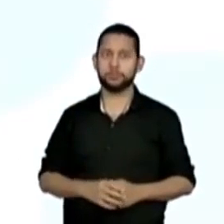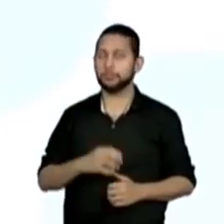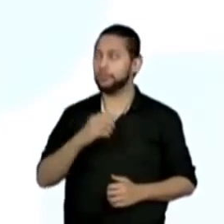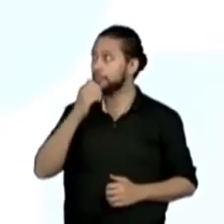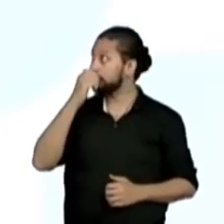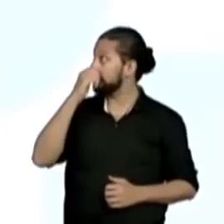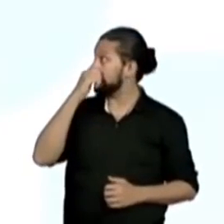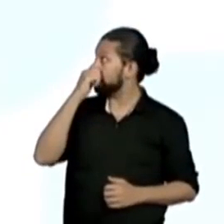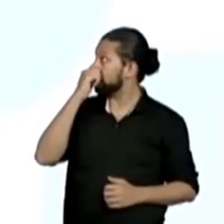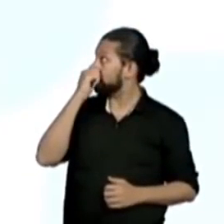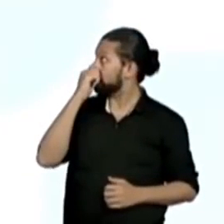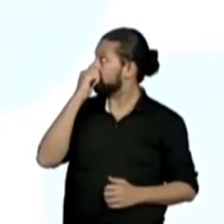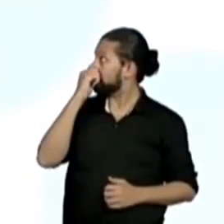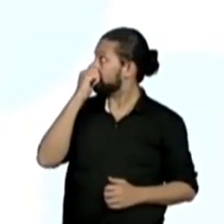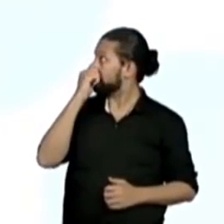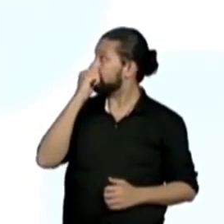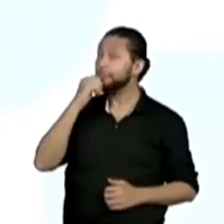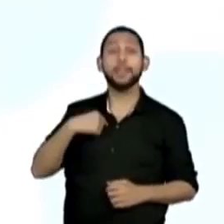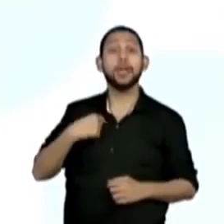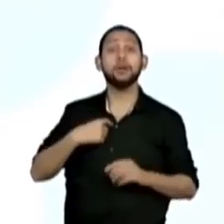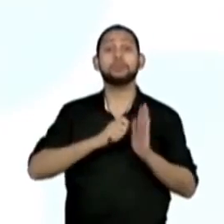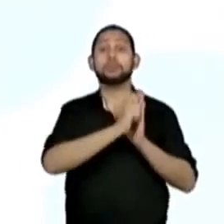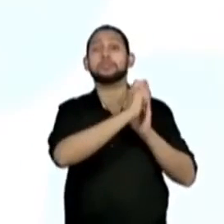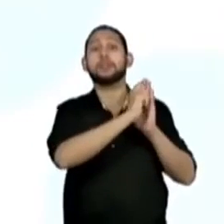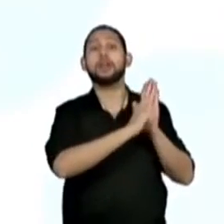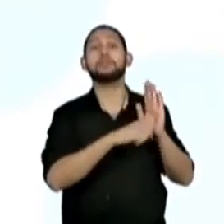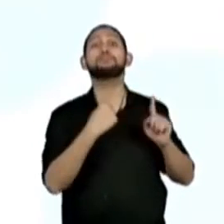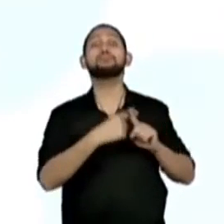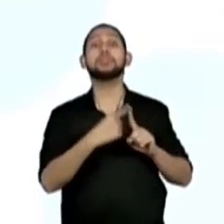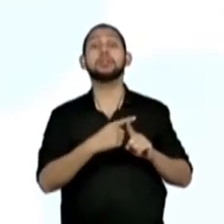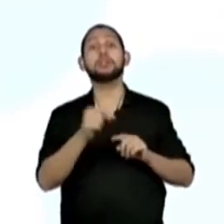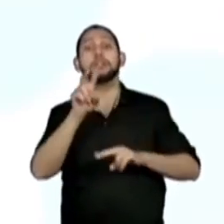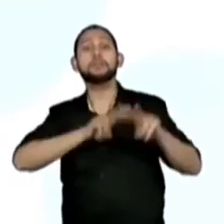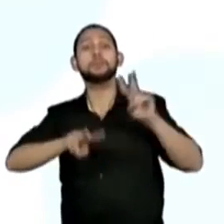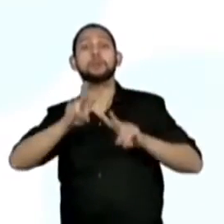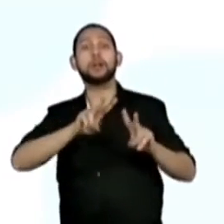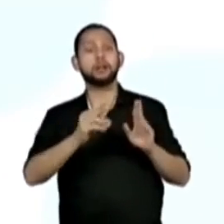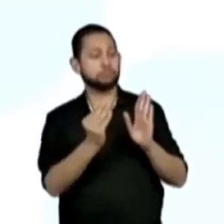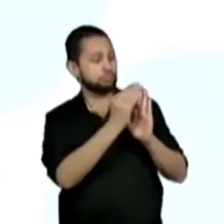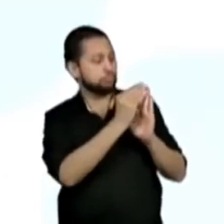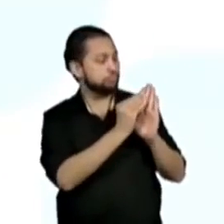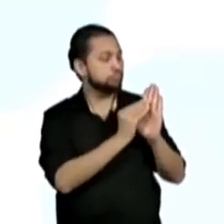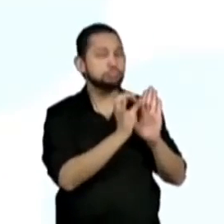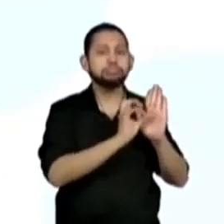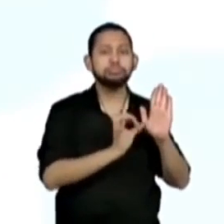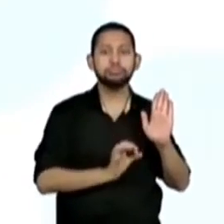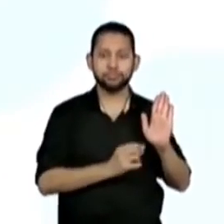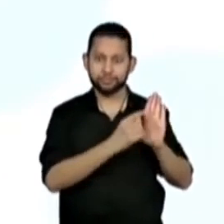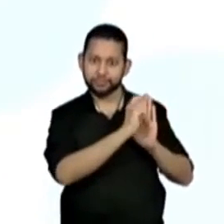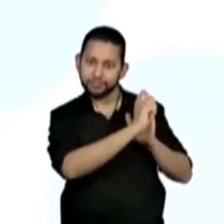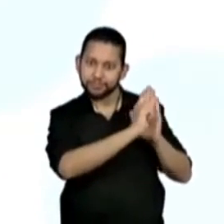organizar com os dados que eu vou ter que pensar agora então ele custa R 250